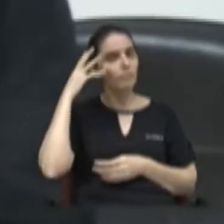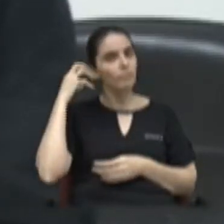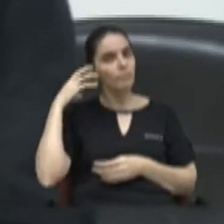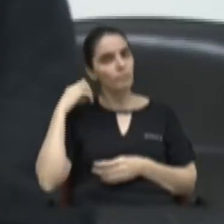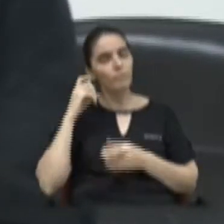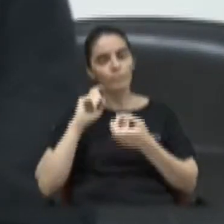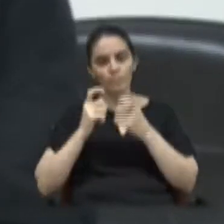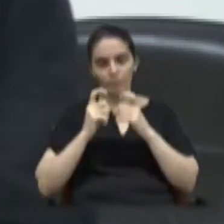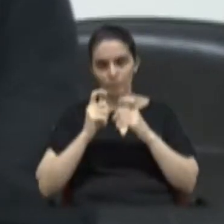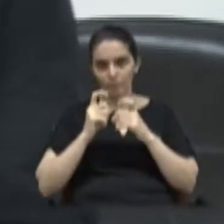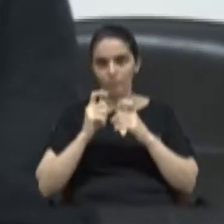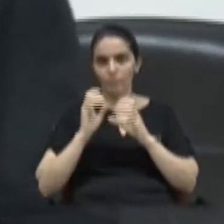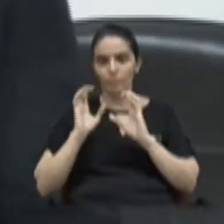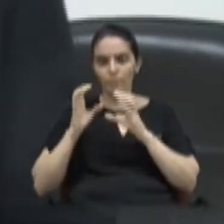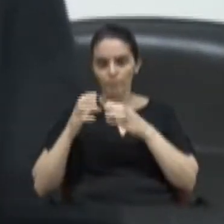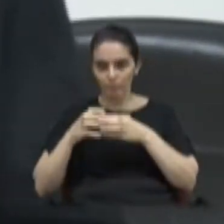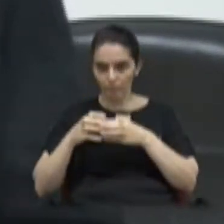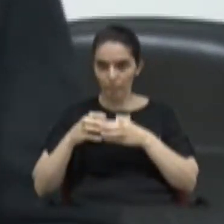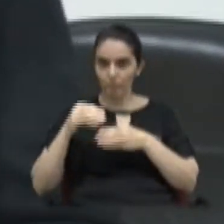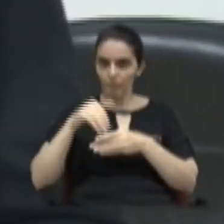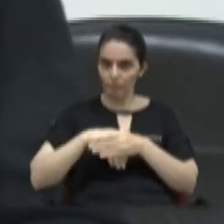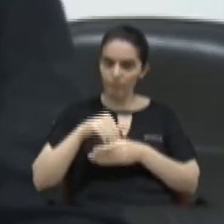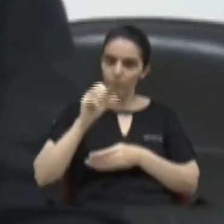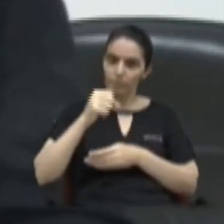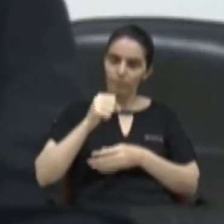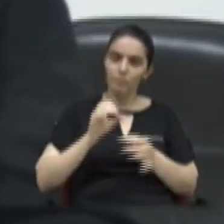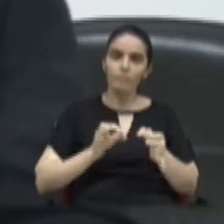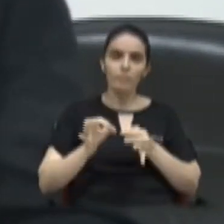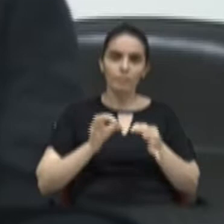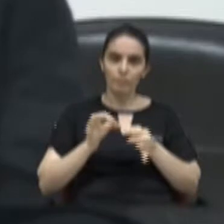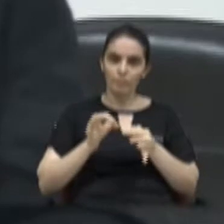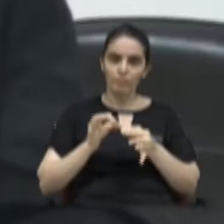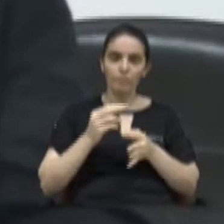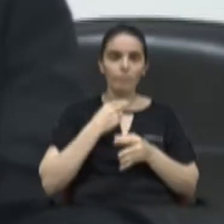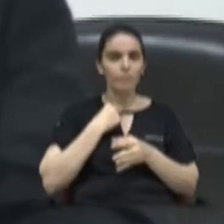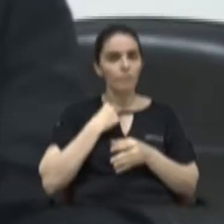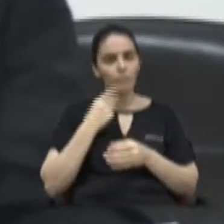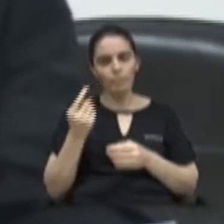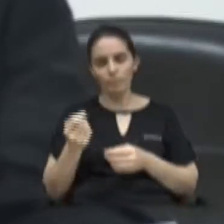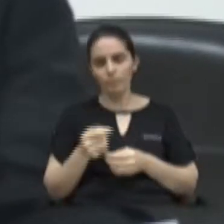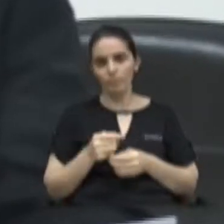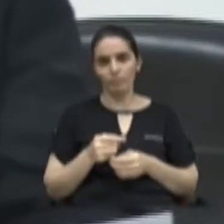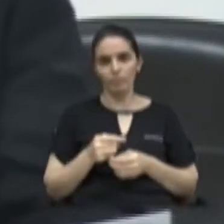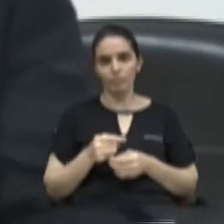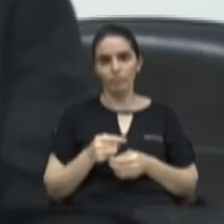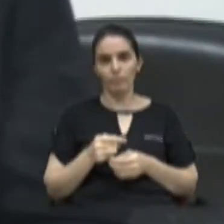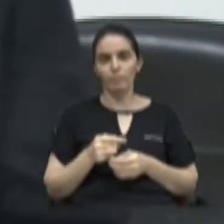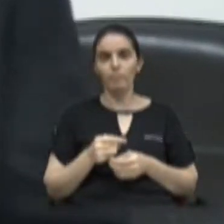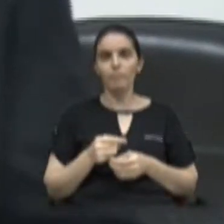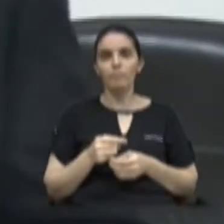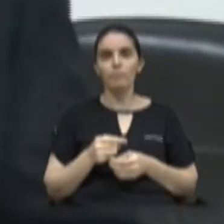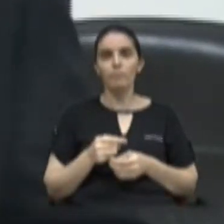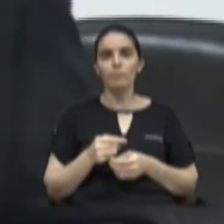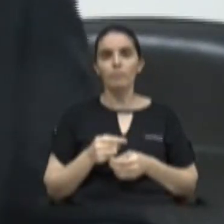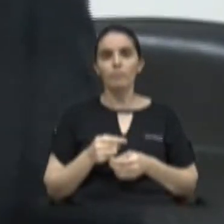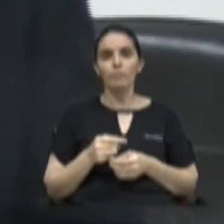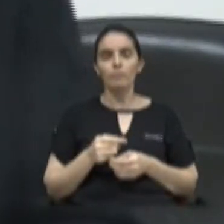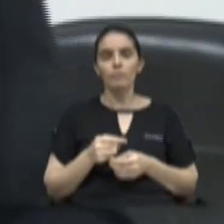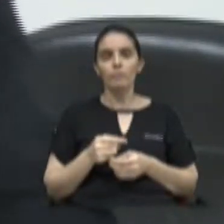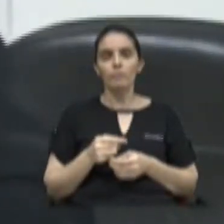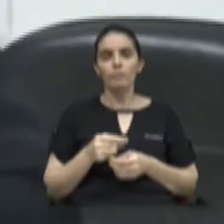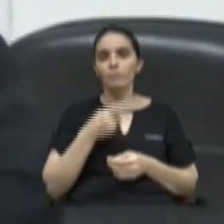que votaria favorável ao projeto e não poderia voltar atrás. E eu costumo